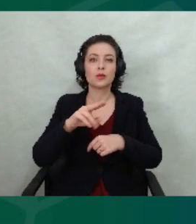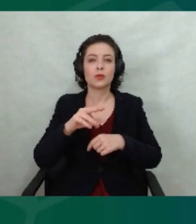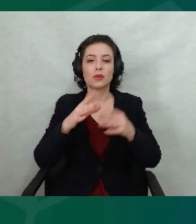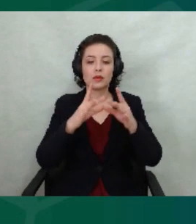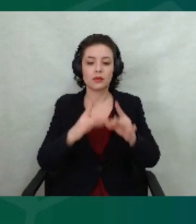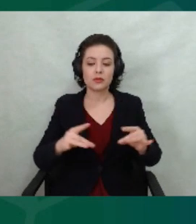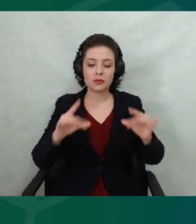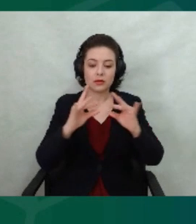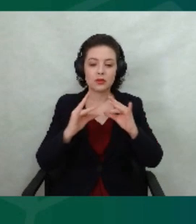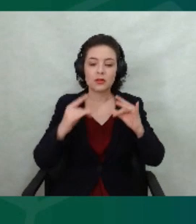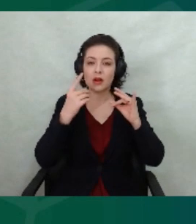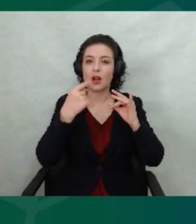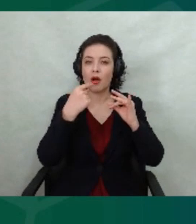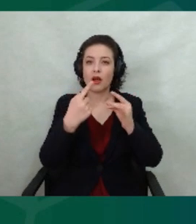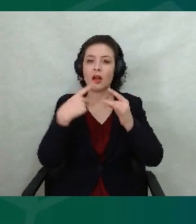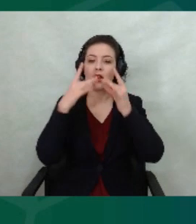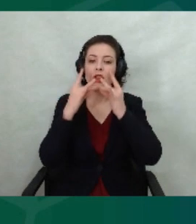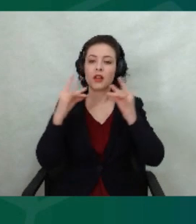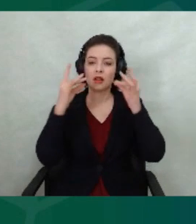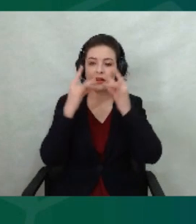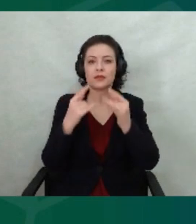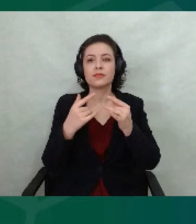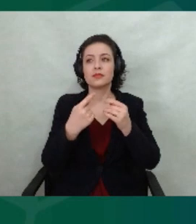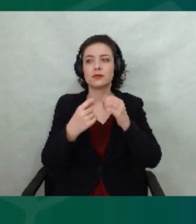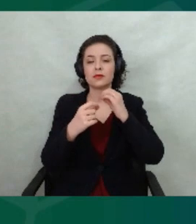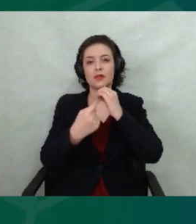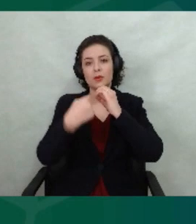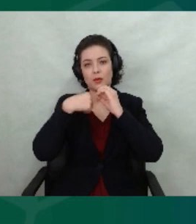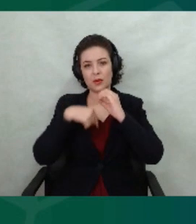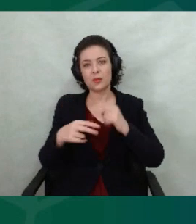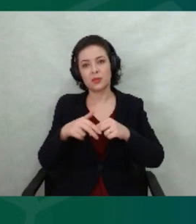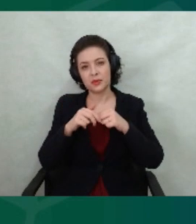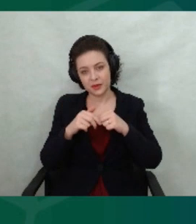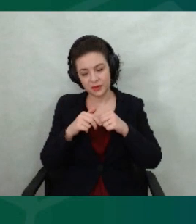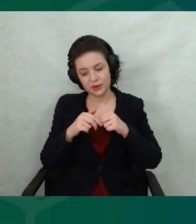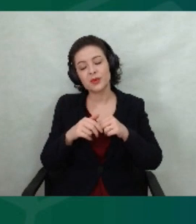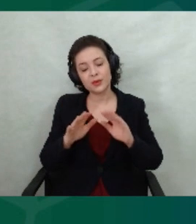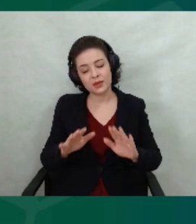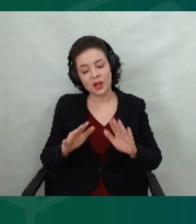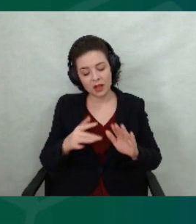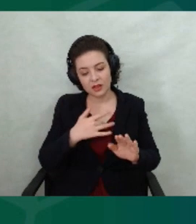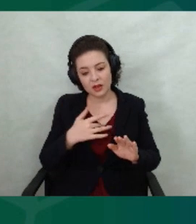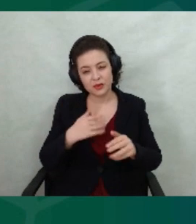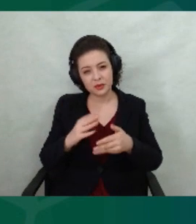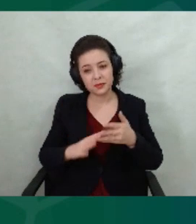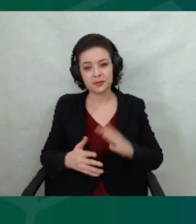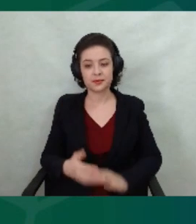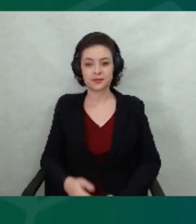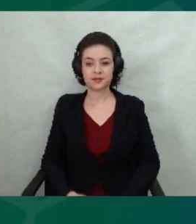muito debilitados, ficam muito debilitados quanto a essa condição da saúde bucal. Próximo, por favor.